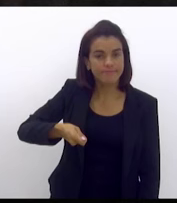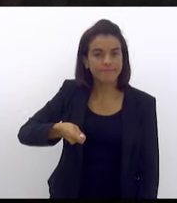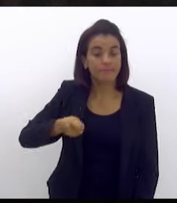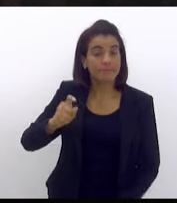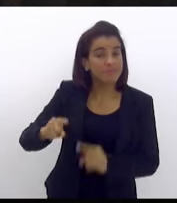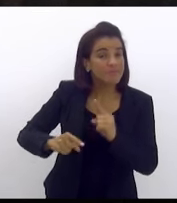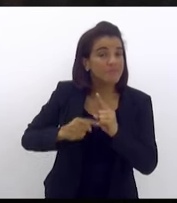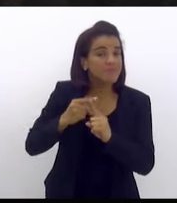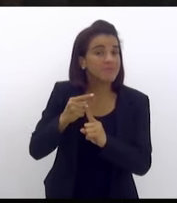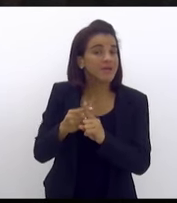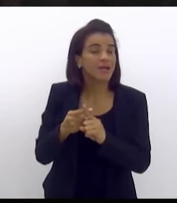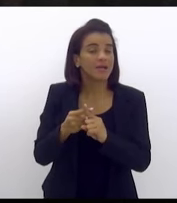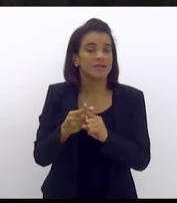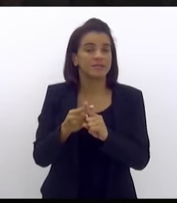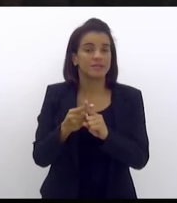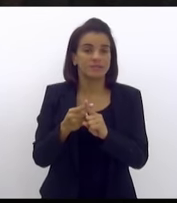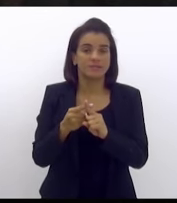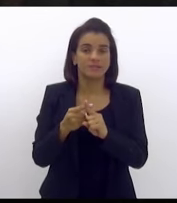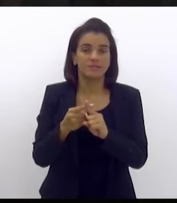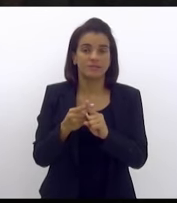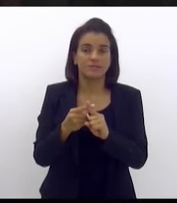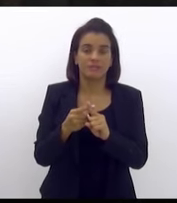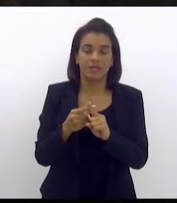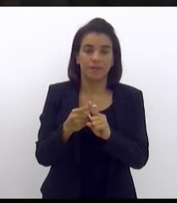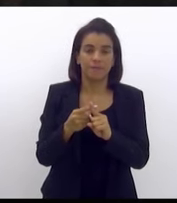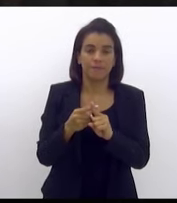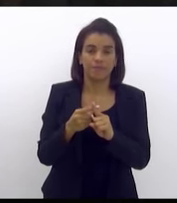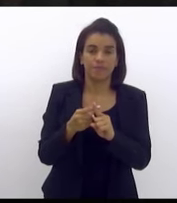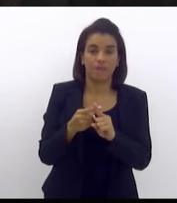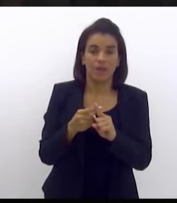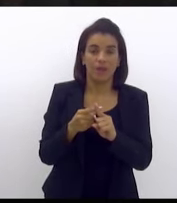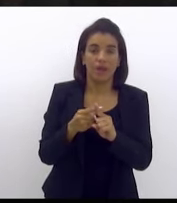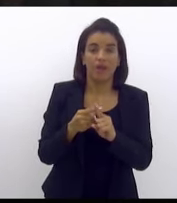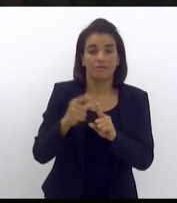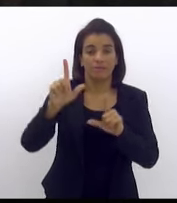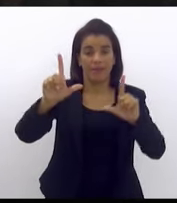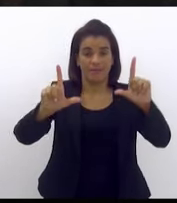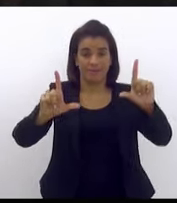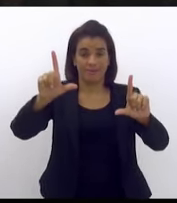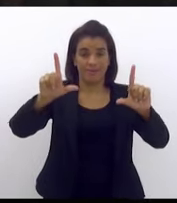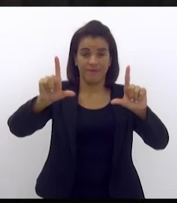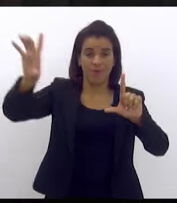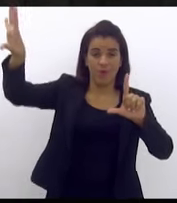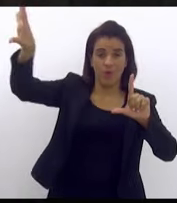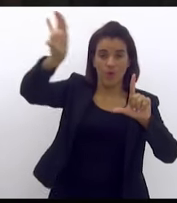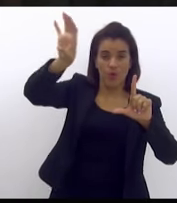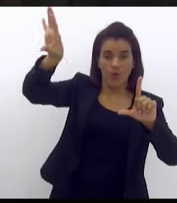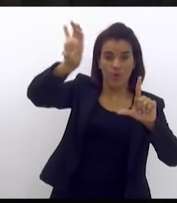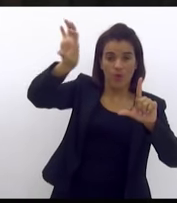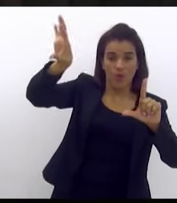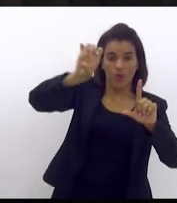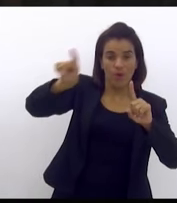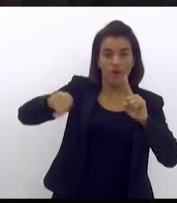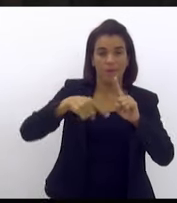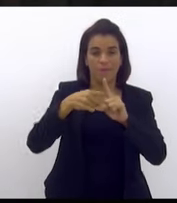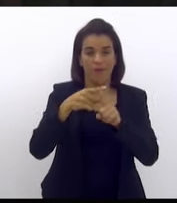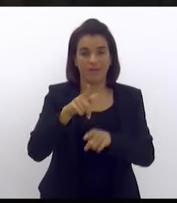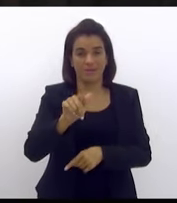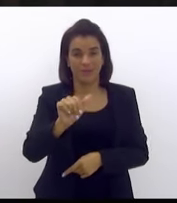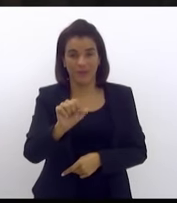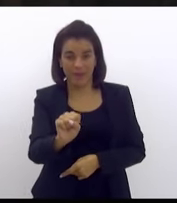Além do sinal de TV, além do gás, né?